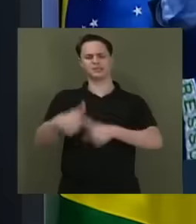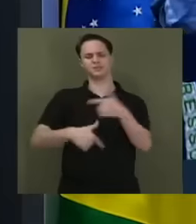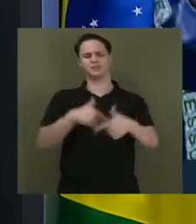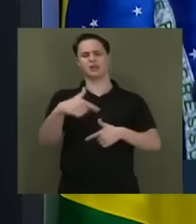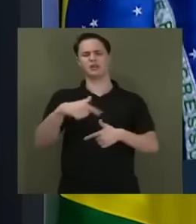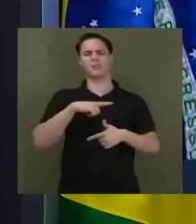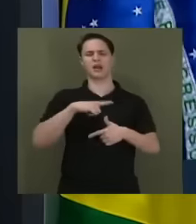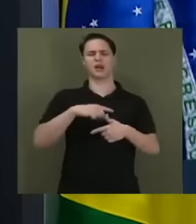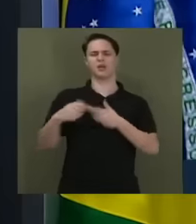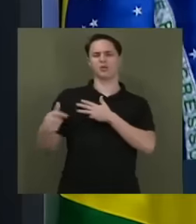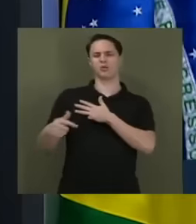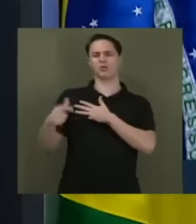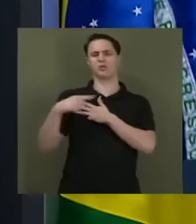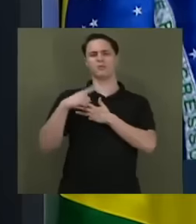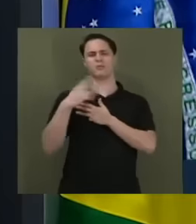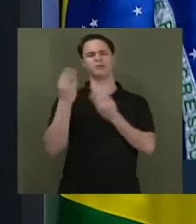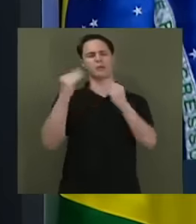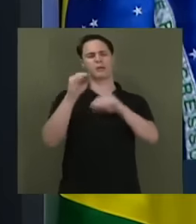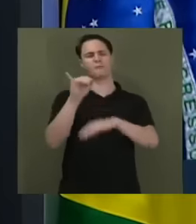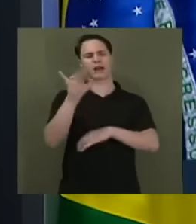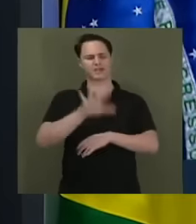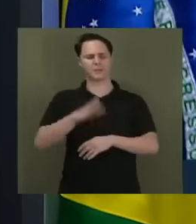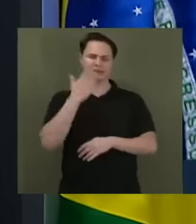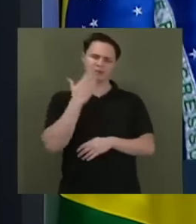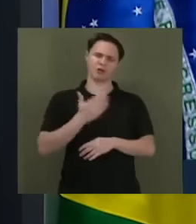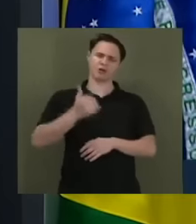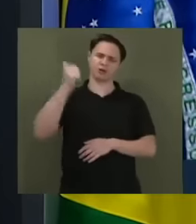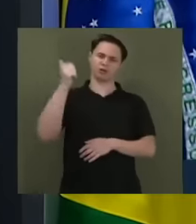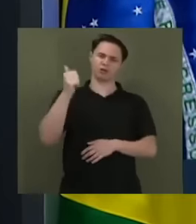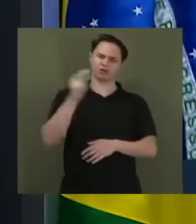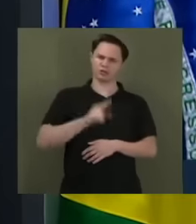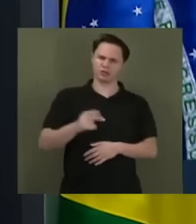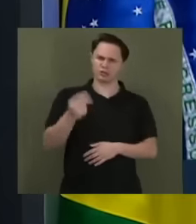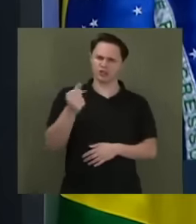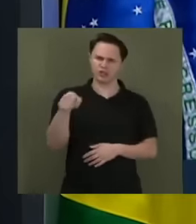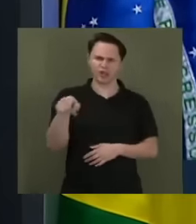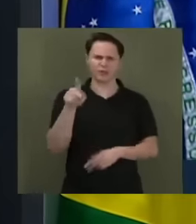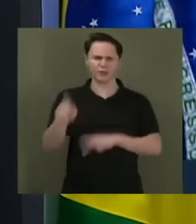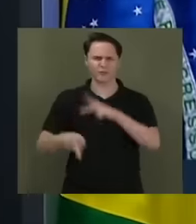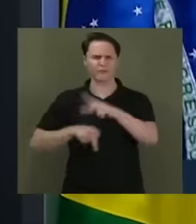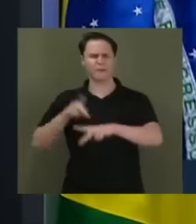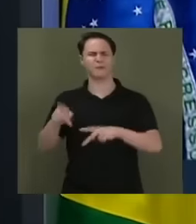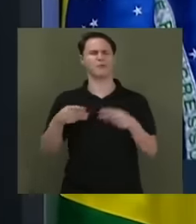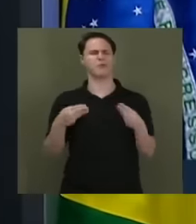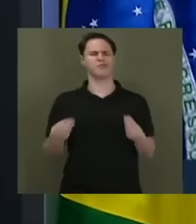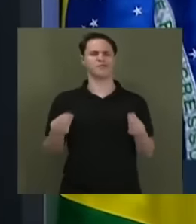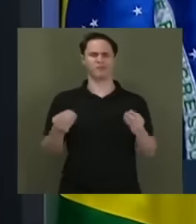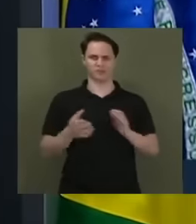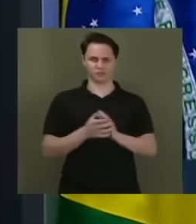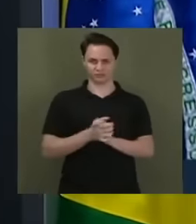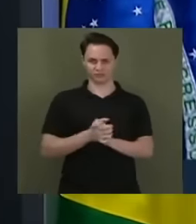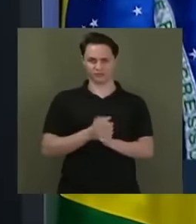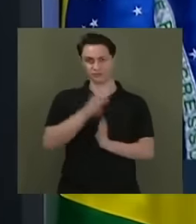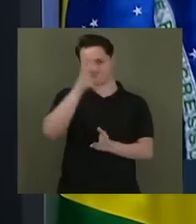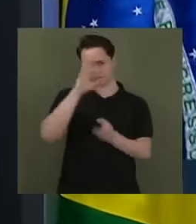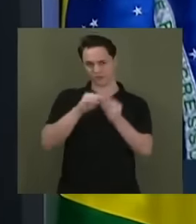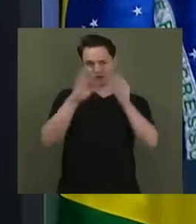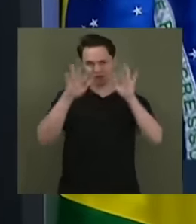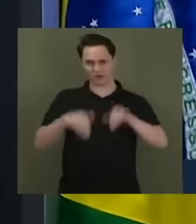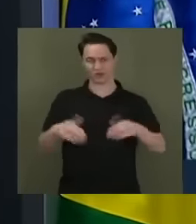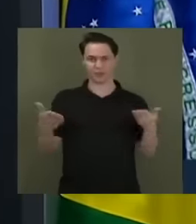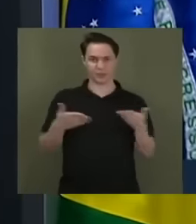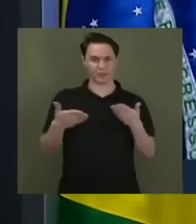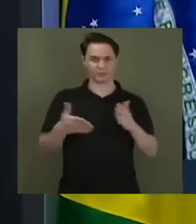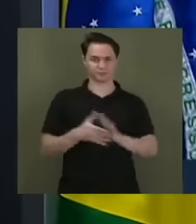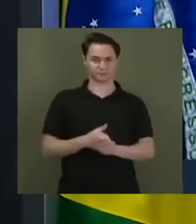minha demonização com o dinheiro do povo tem a ousadia Audácia deocar isso para encerrar senhor presidente